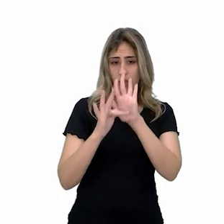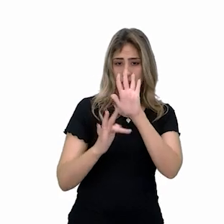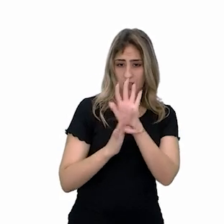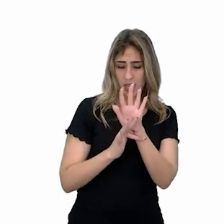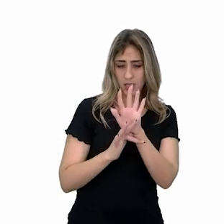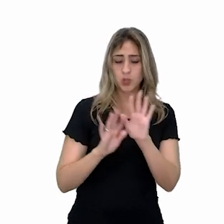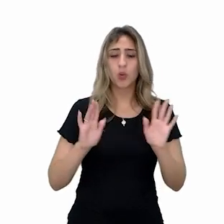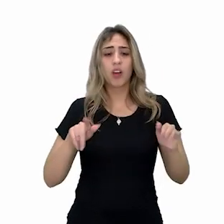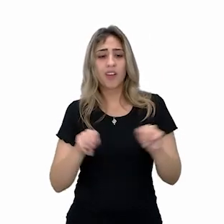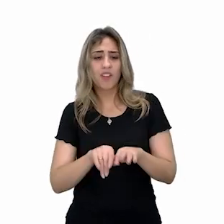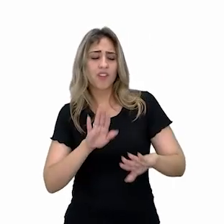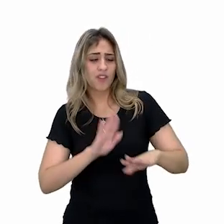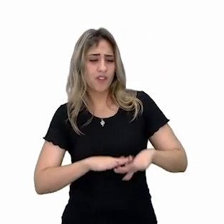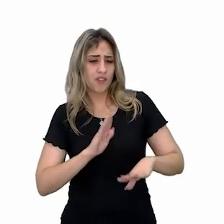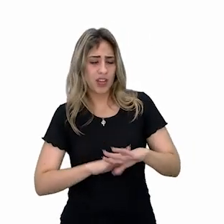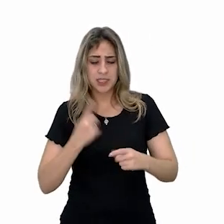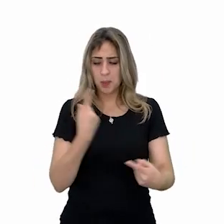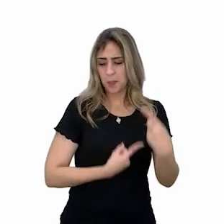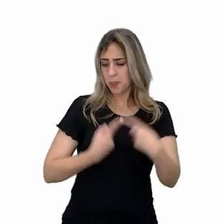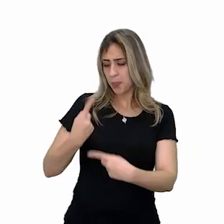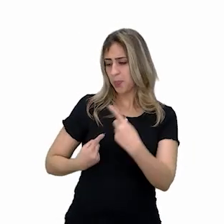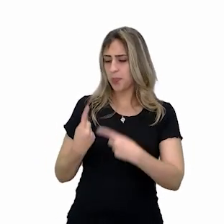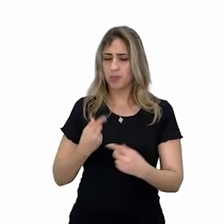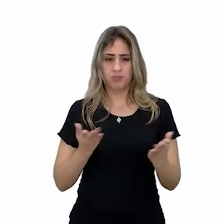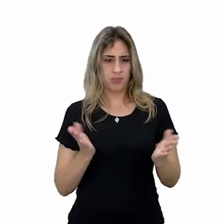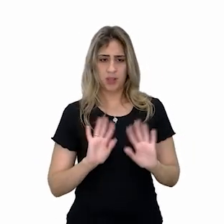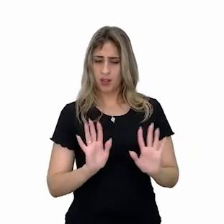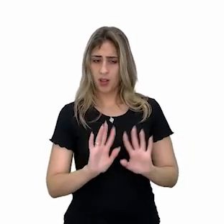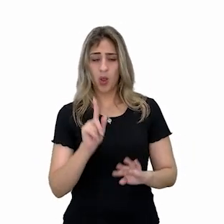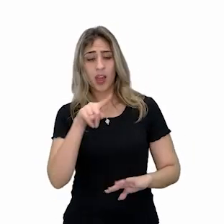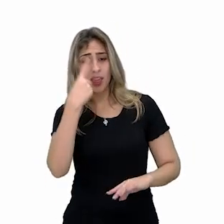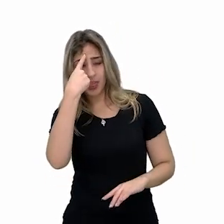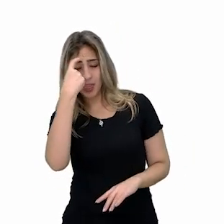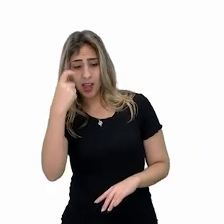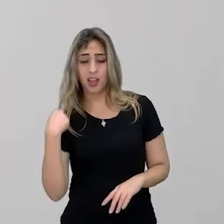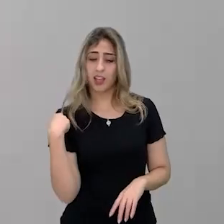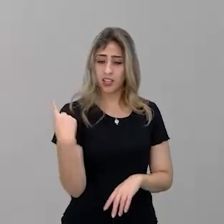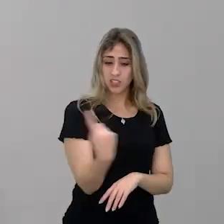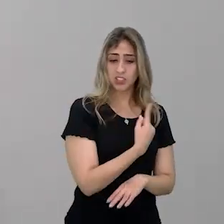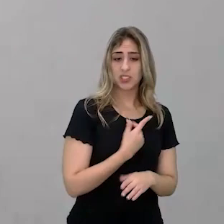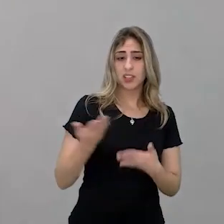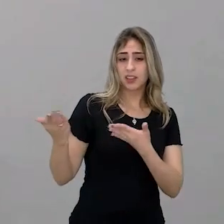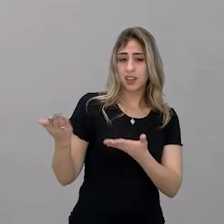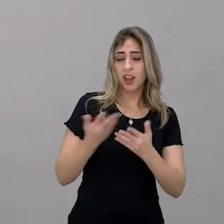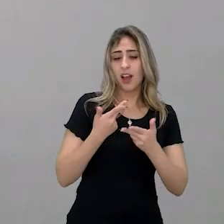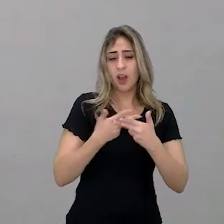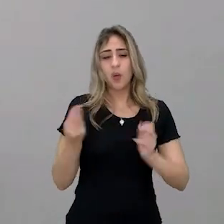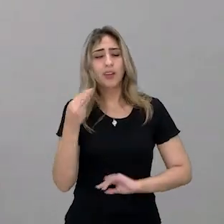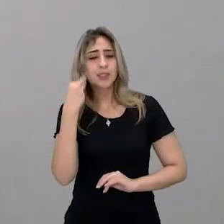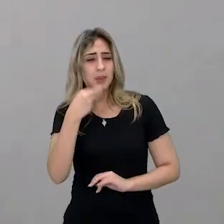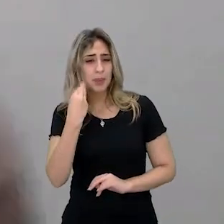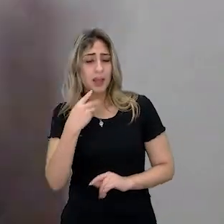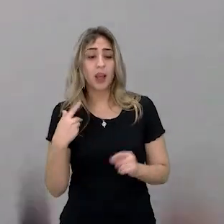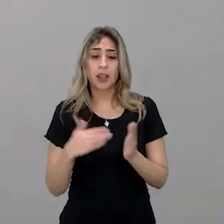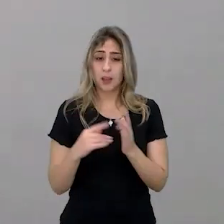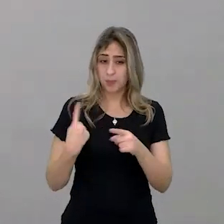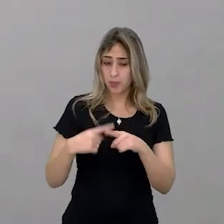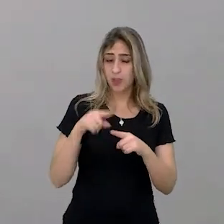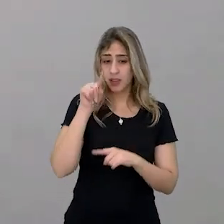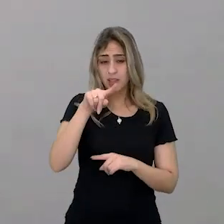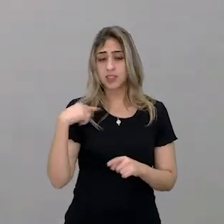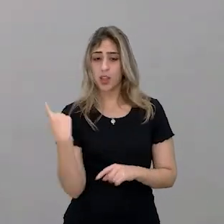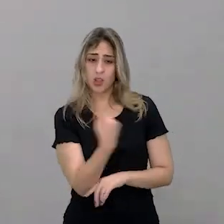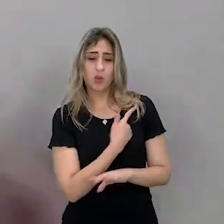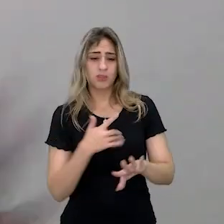e faça essas discussões, esses debates. A ideia é que a gente traga algo experimental, até porque é essa a